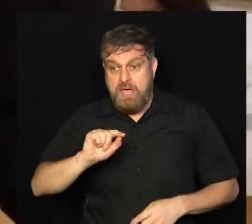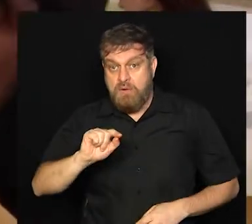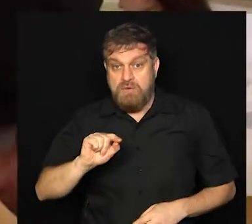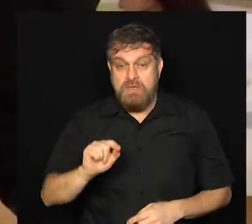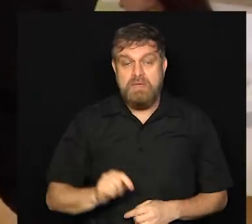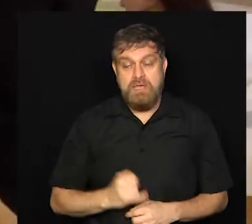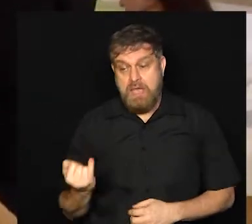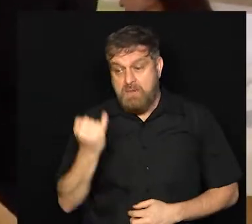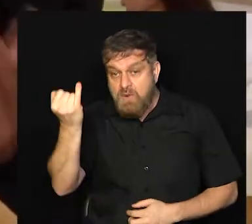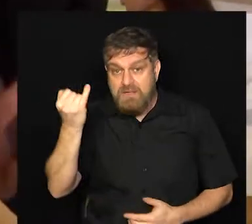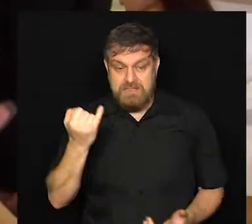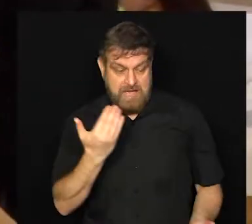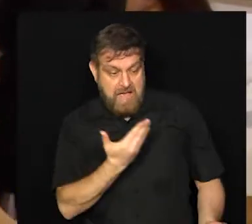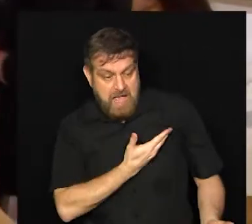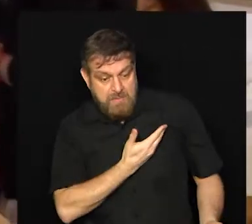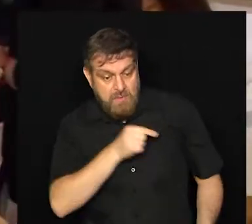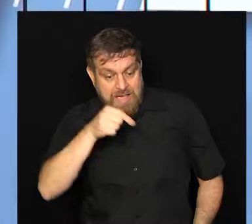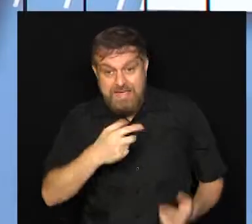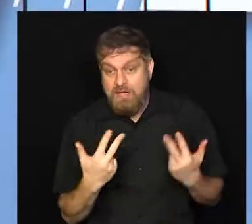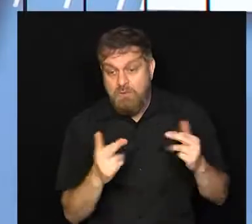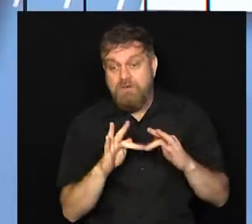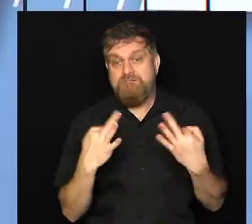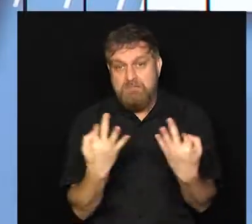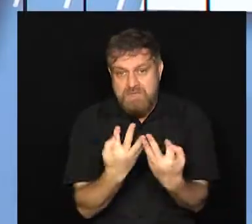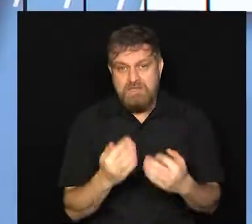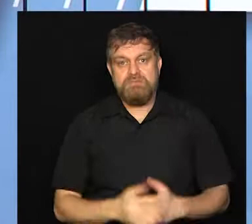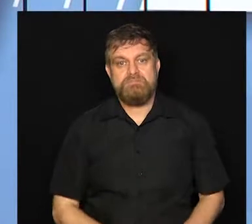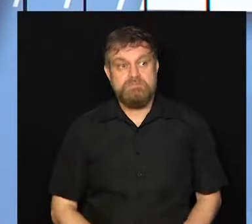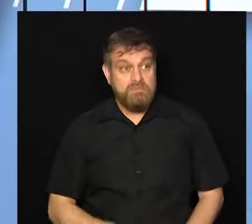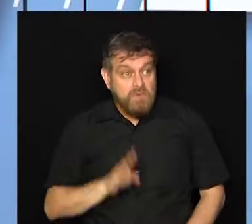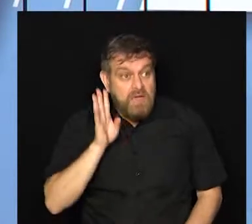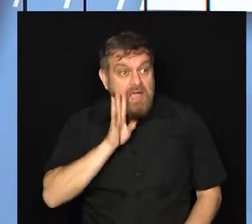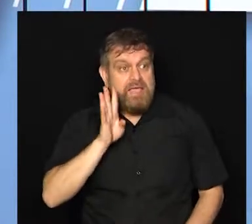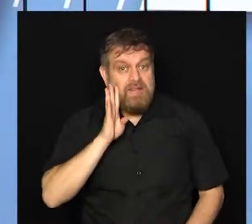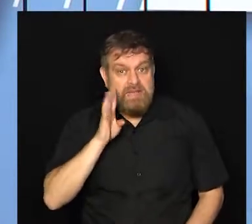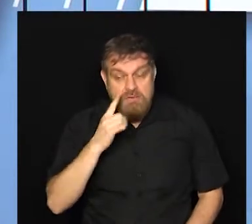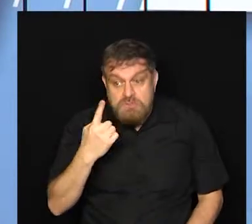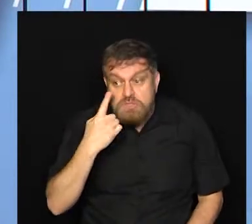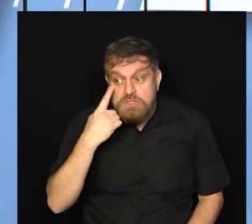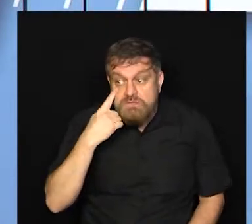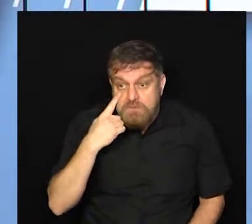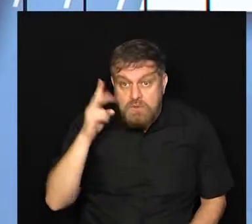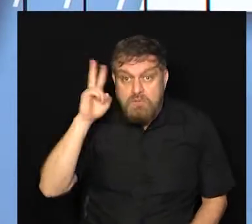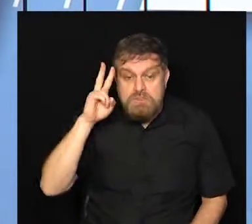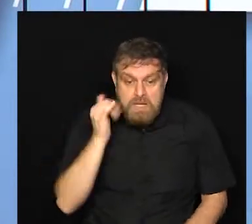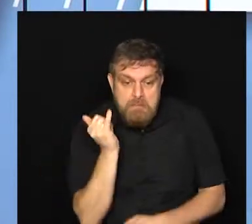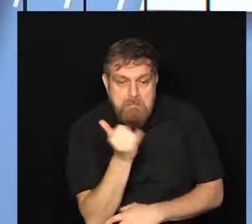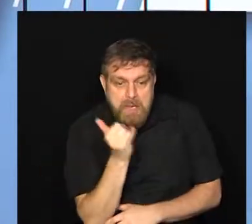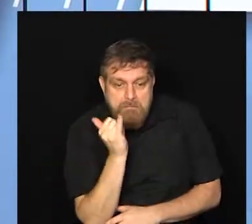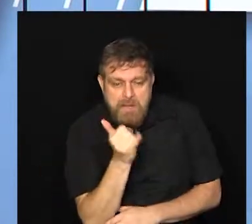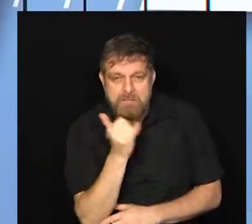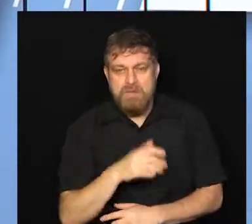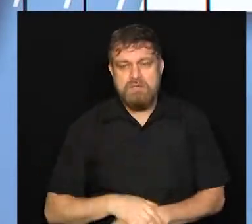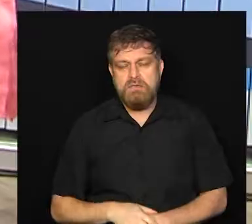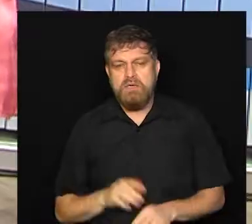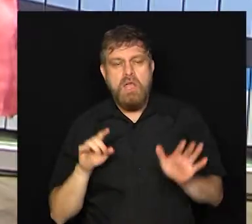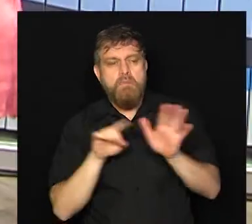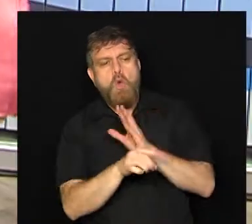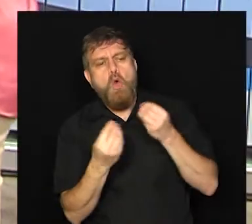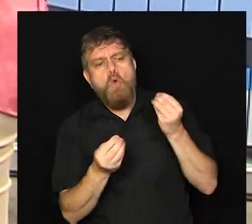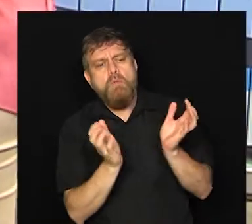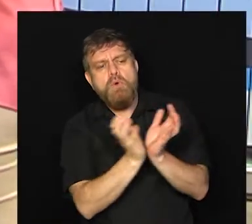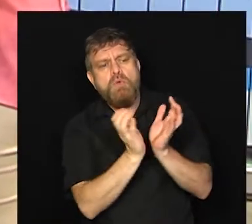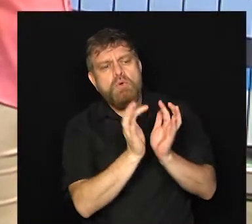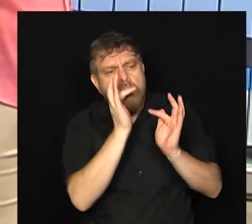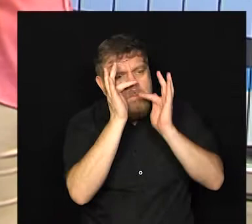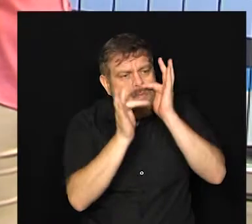ser amigo, ter uma família mesmo. Olha que bacana a gente ouvir histórias boas, né, gente? Ô, Ruth, mas como é que nasceu o Grupo